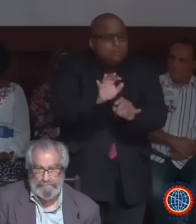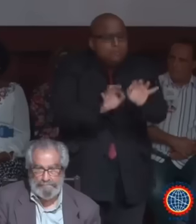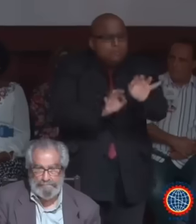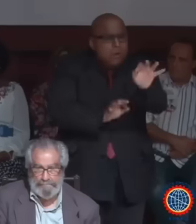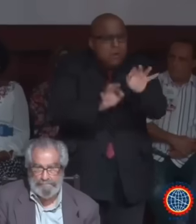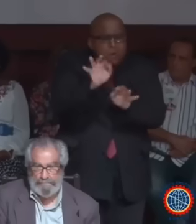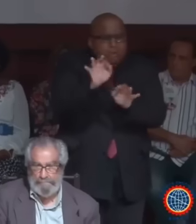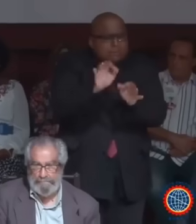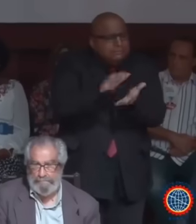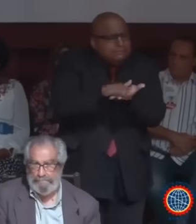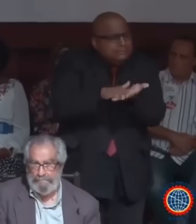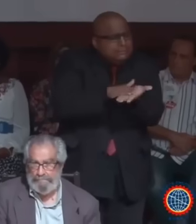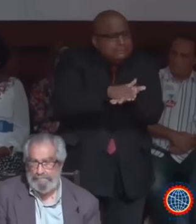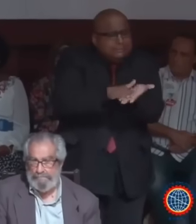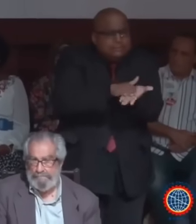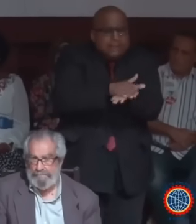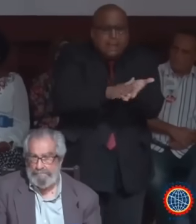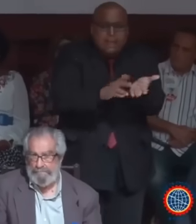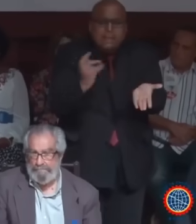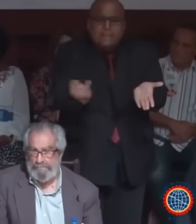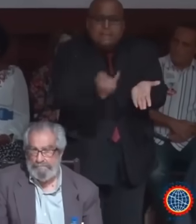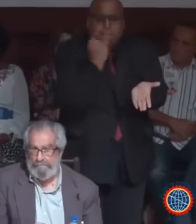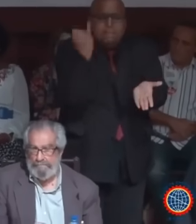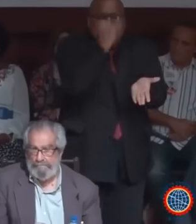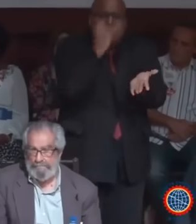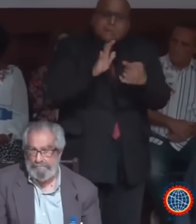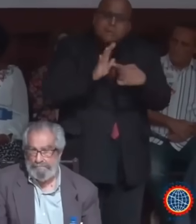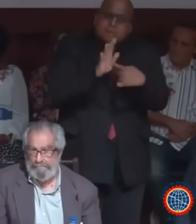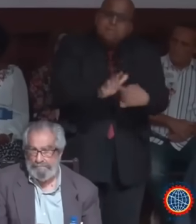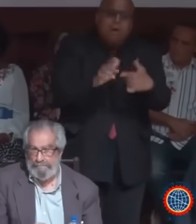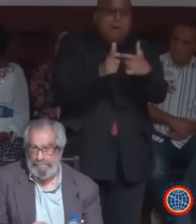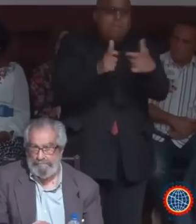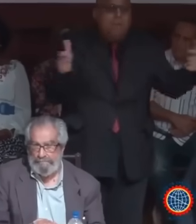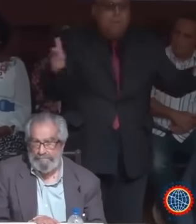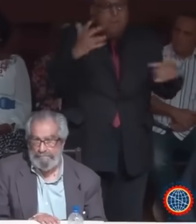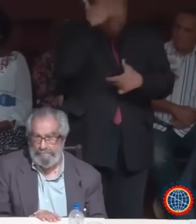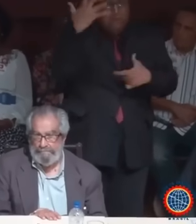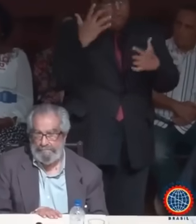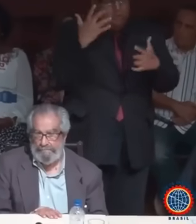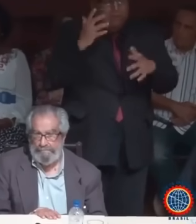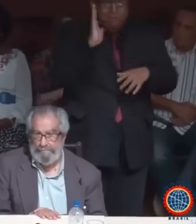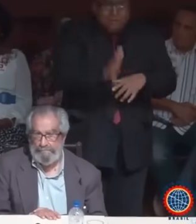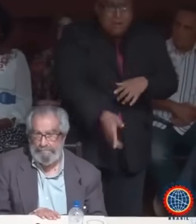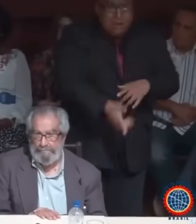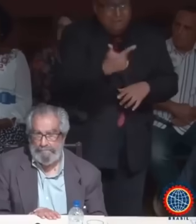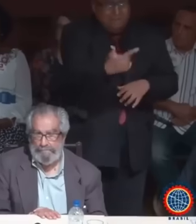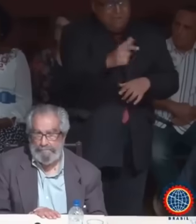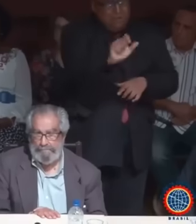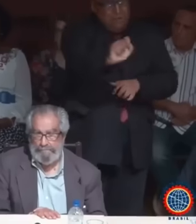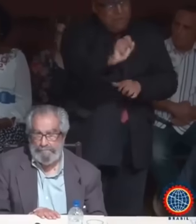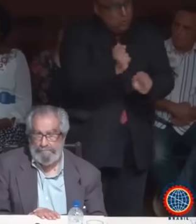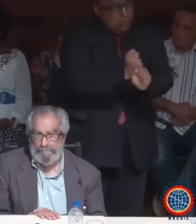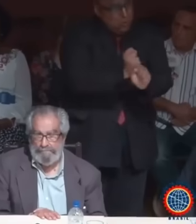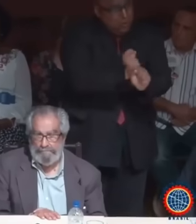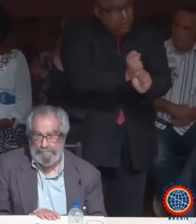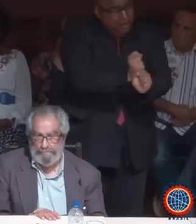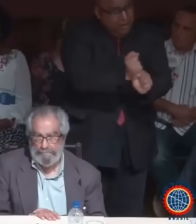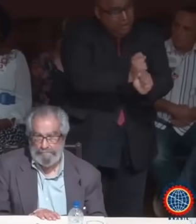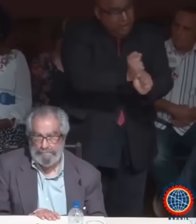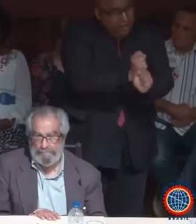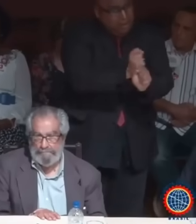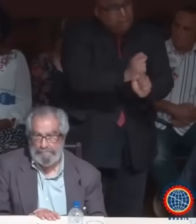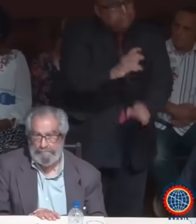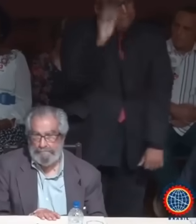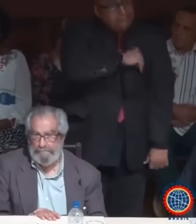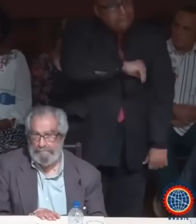projeto importante que sensibilizasse os seus pares. São 28 anos pagos com